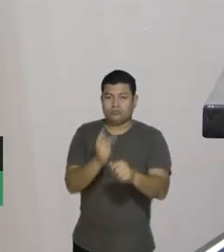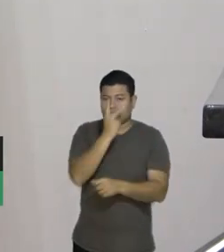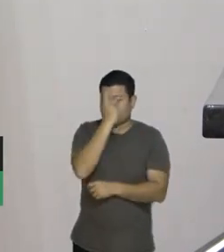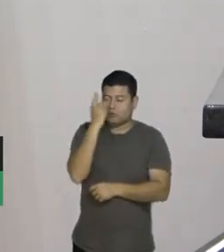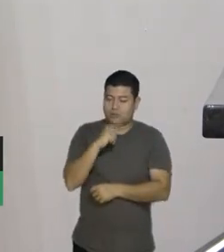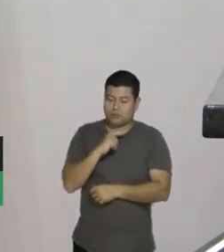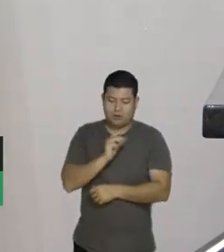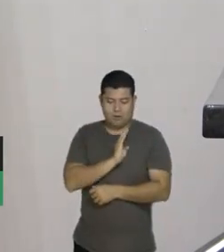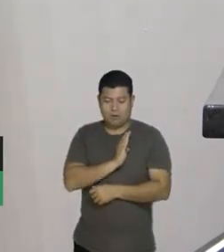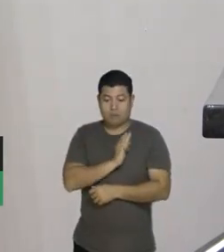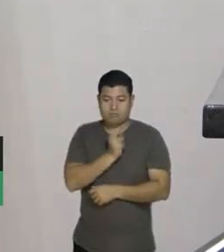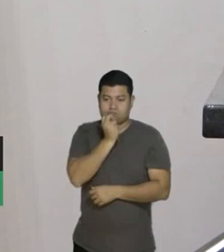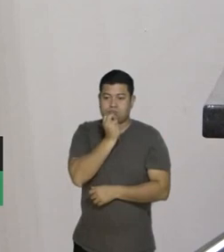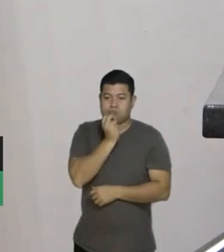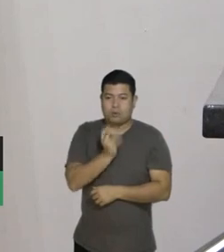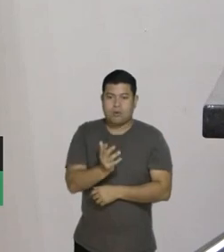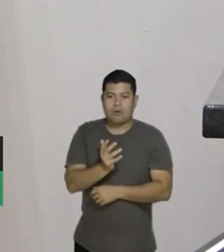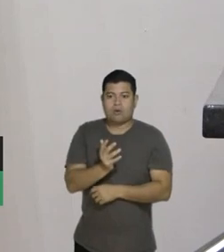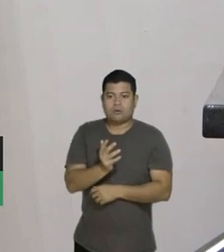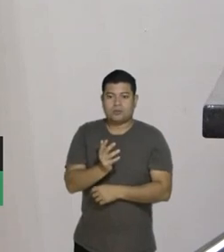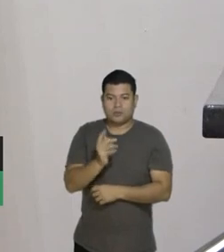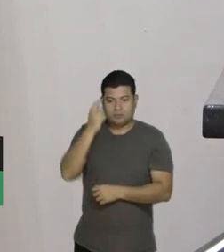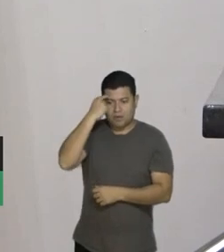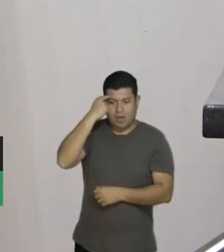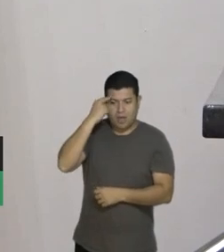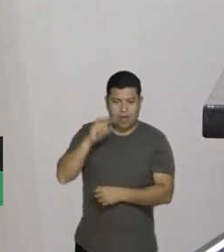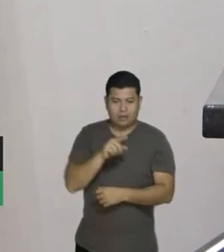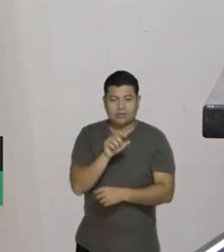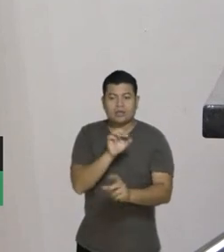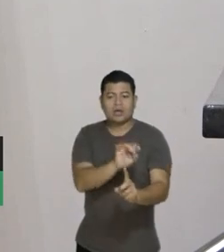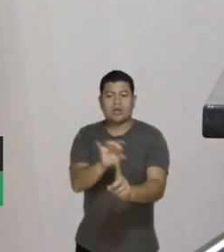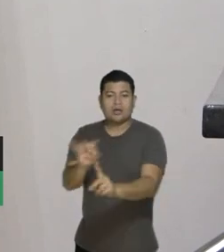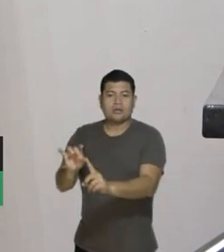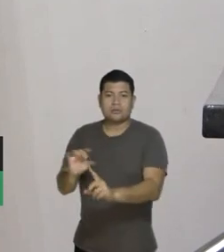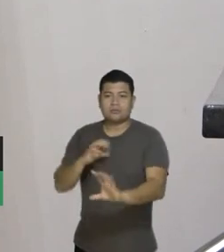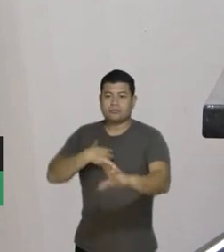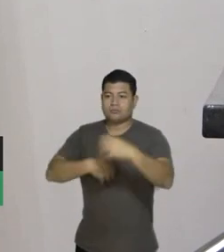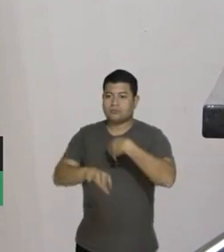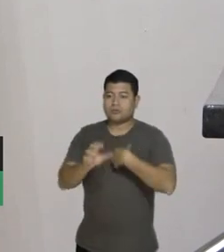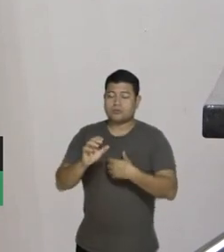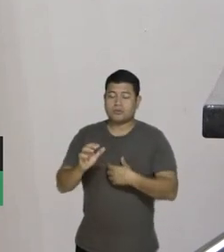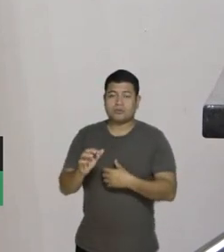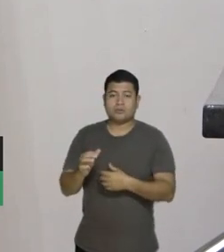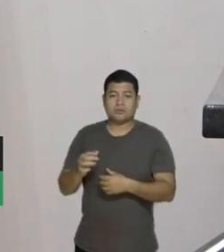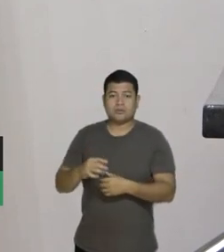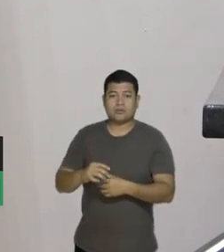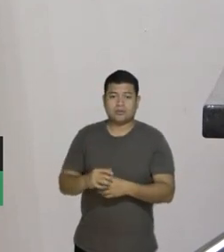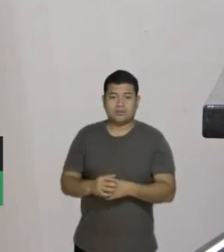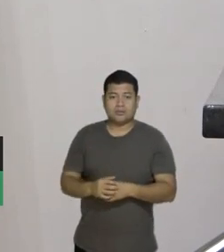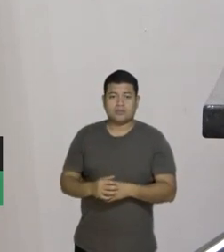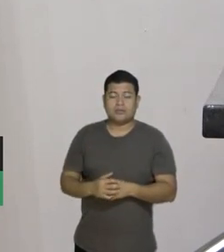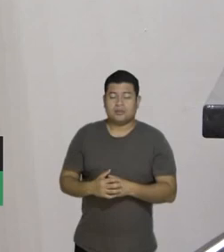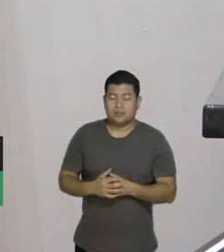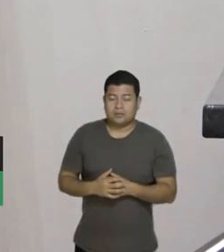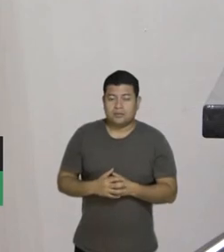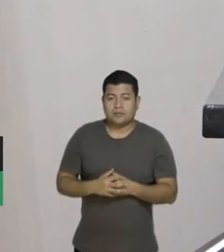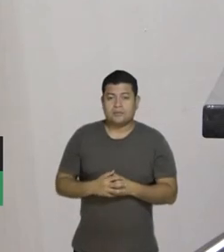coração e pessoas humanas. E que isso a gente veja o fim logo, para que não aconteça mais.